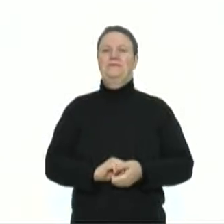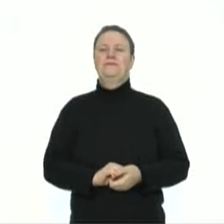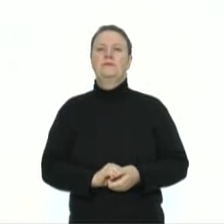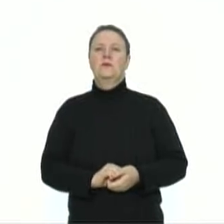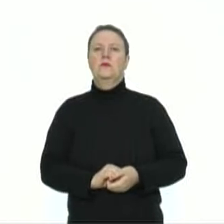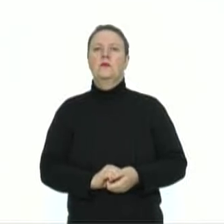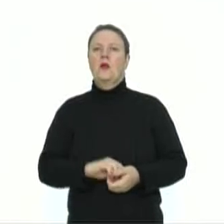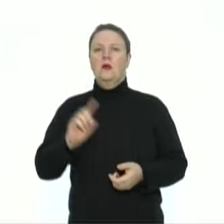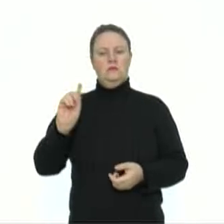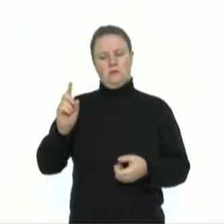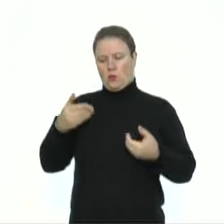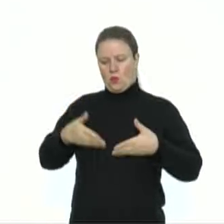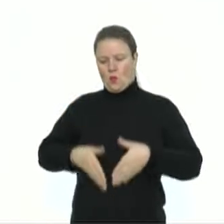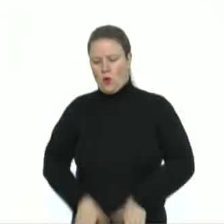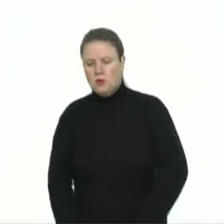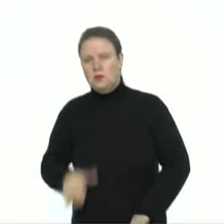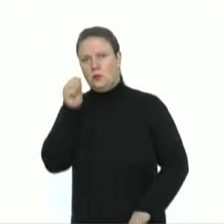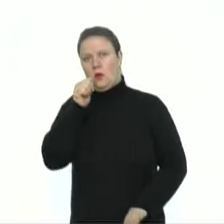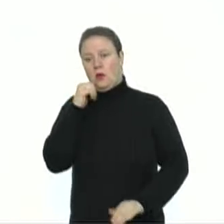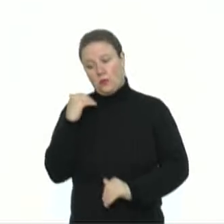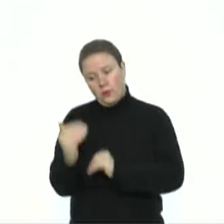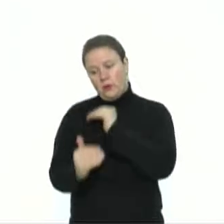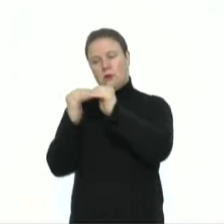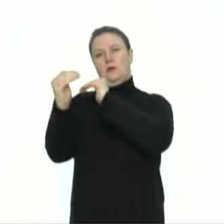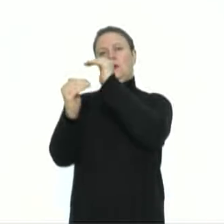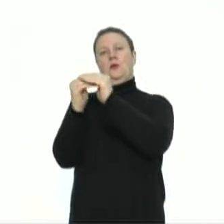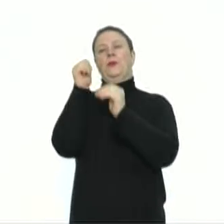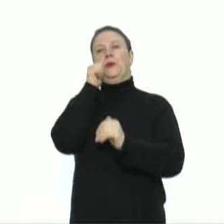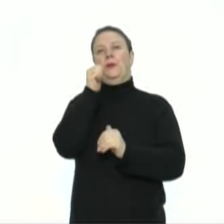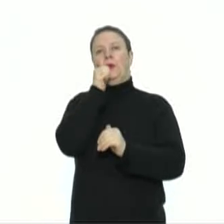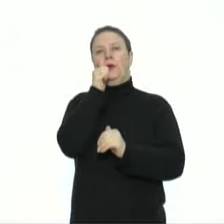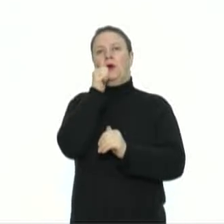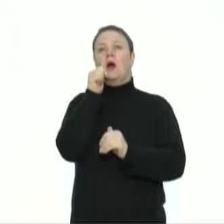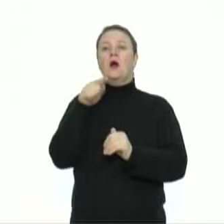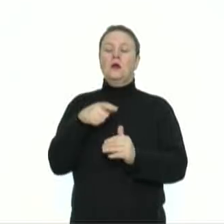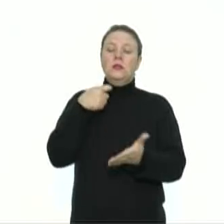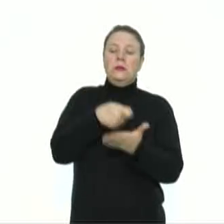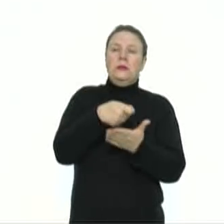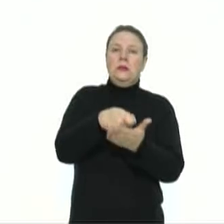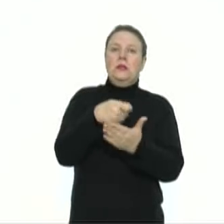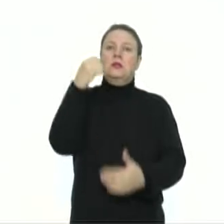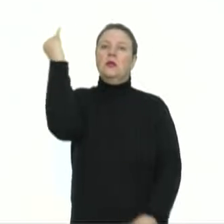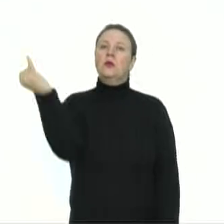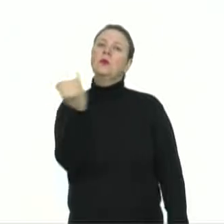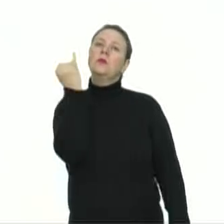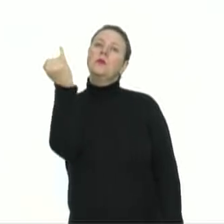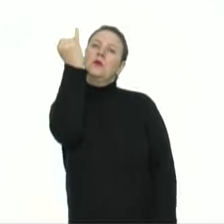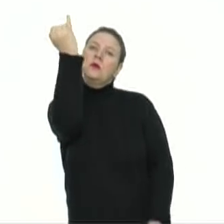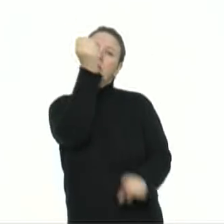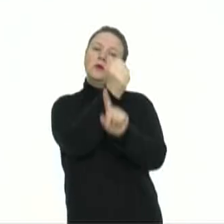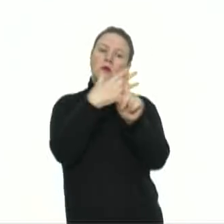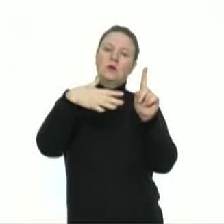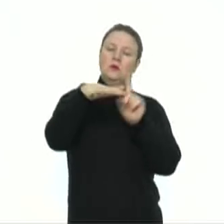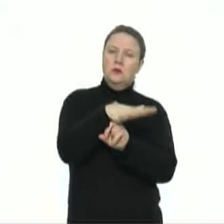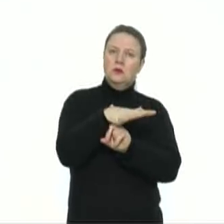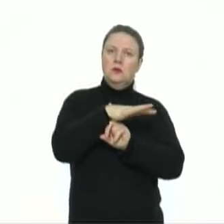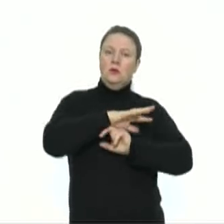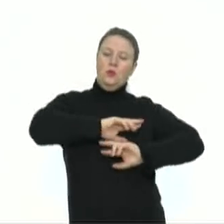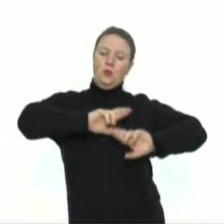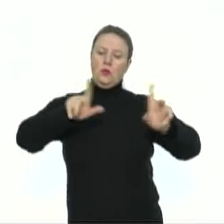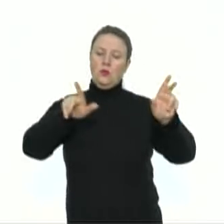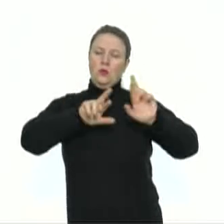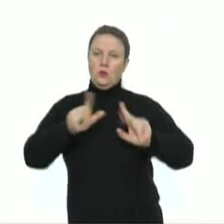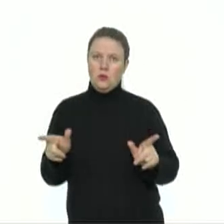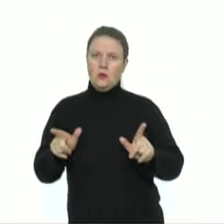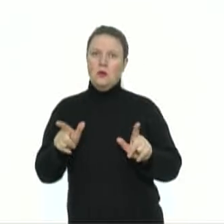nasce mulher, torna-se mulher. Beauvoir defende que a importância social dada a essas diferenças